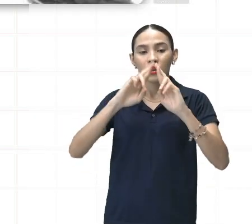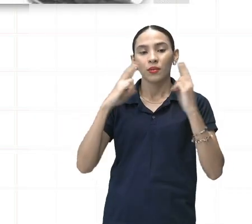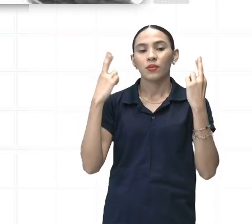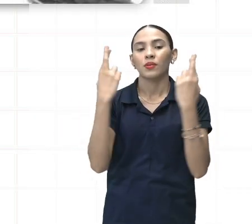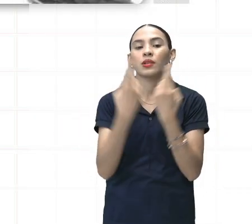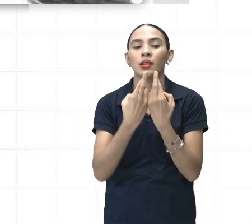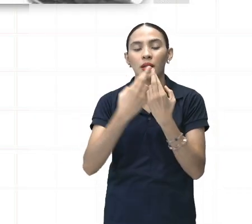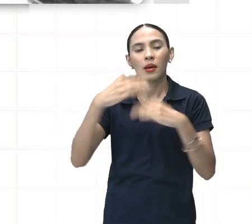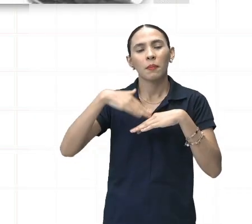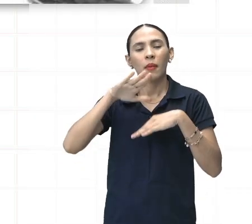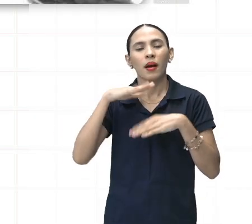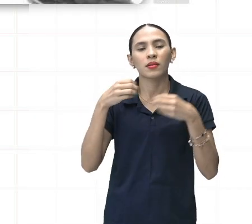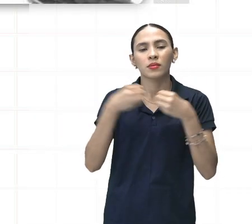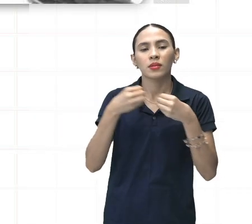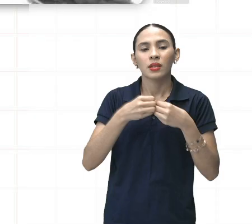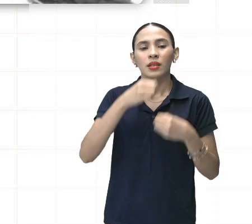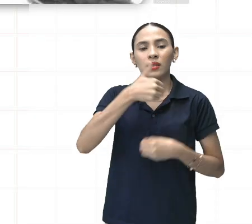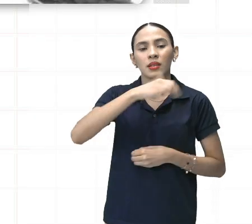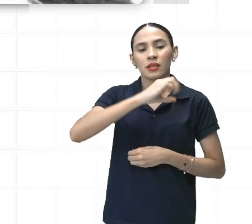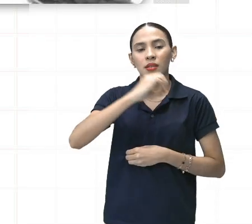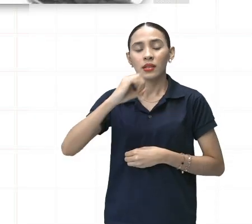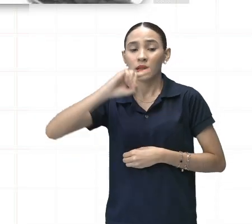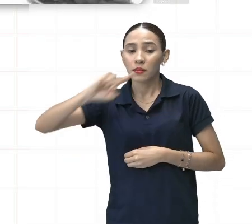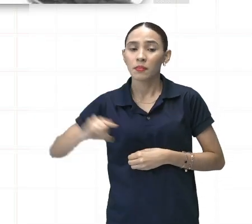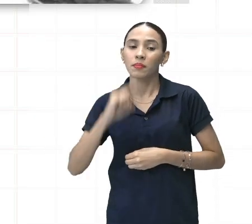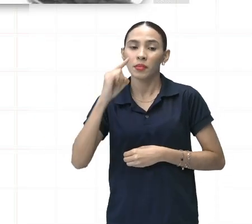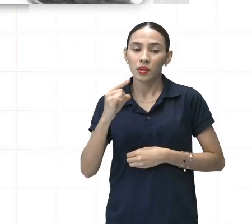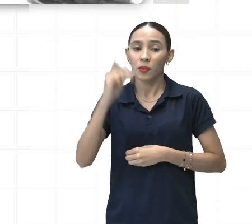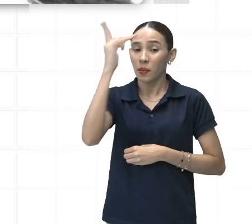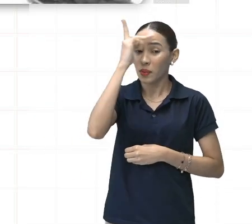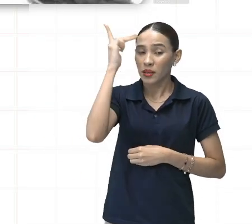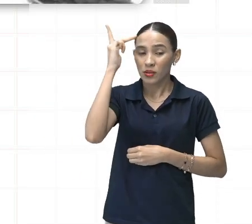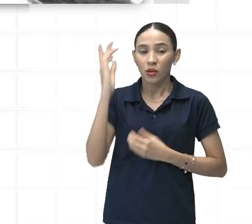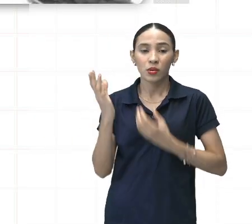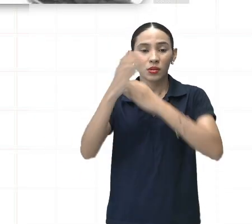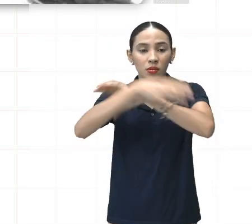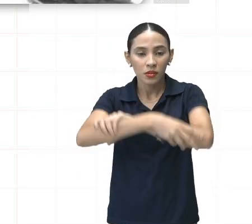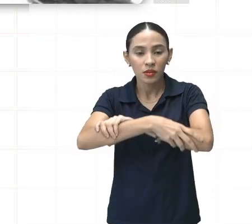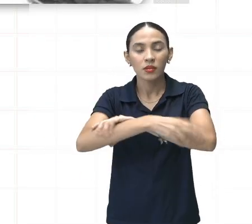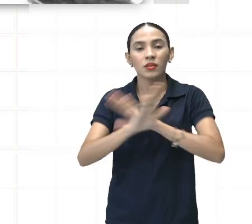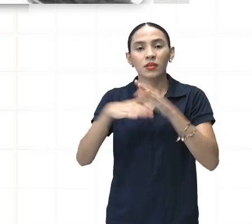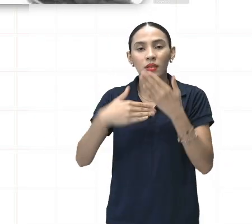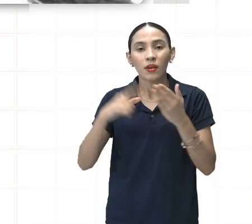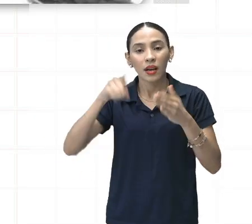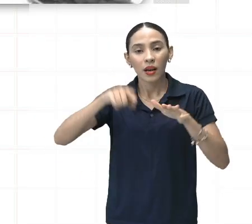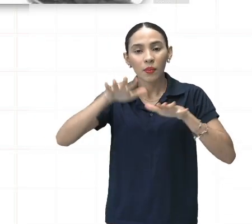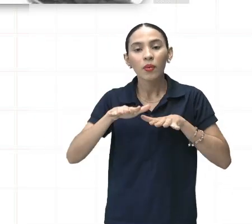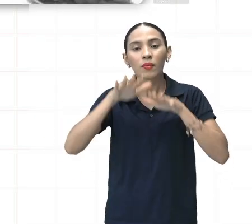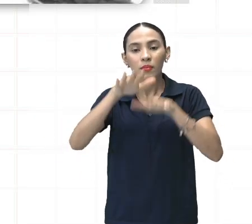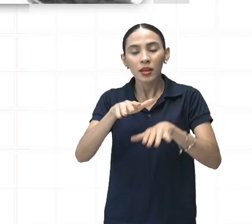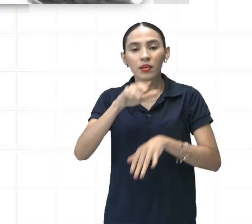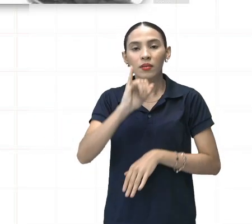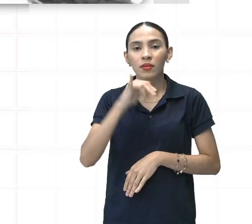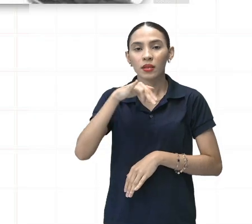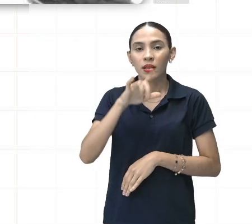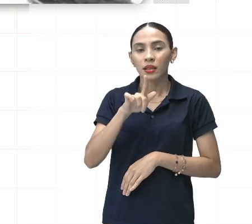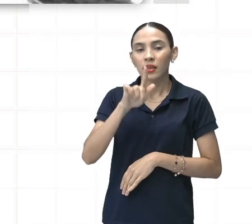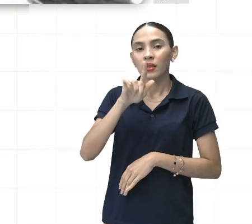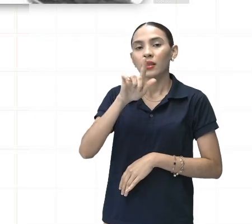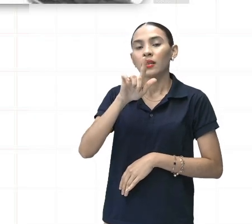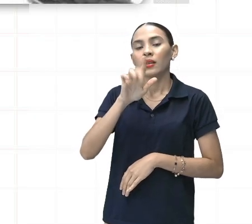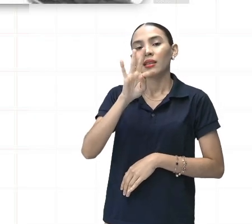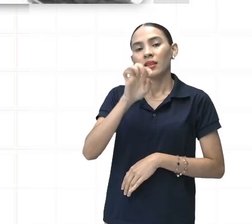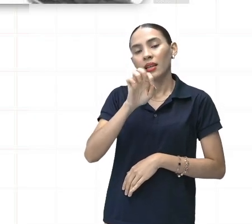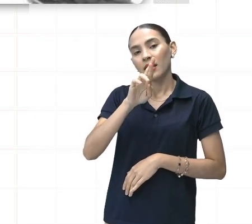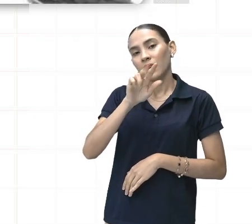reunir aproximadamente 100 mil filiados. Esse, então, é o movimento integralista. Vocês estão